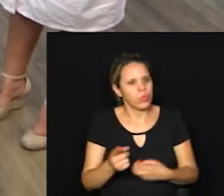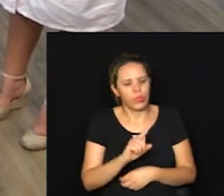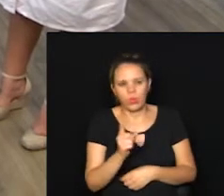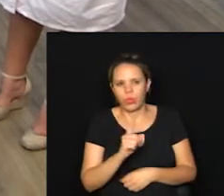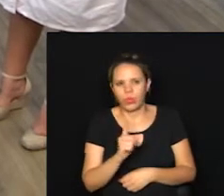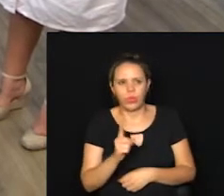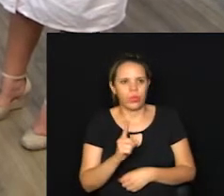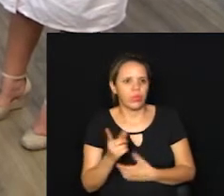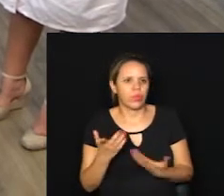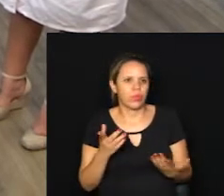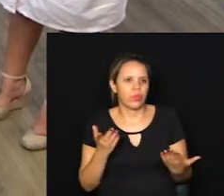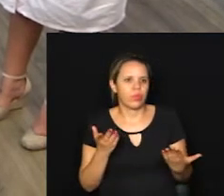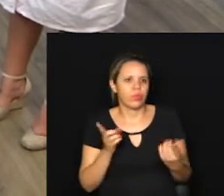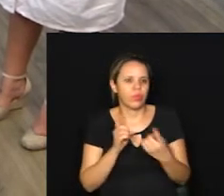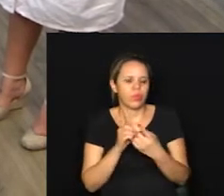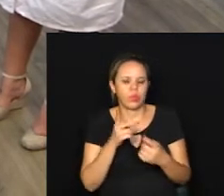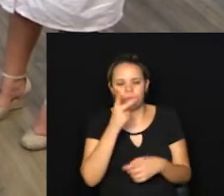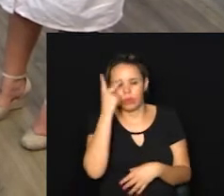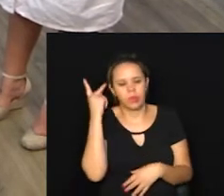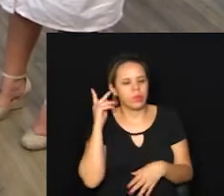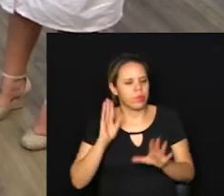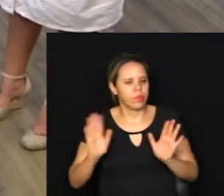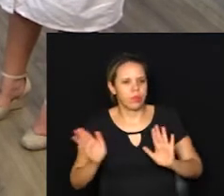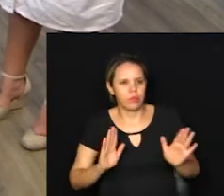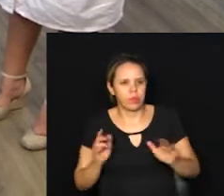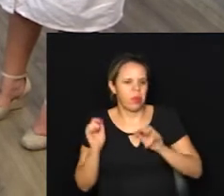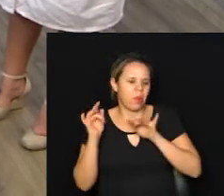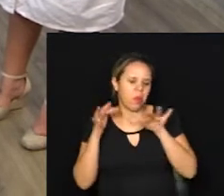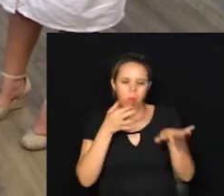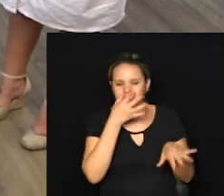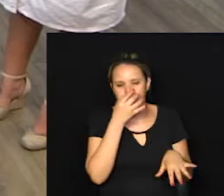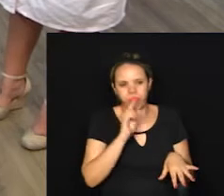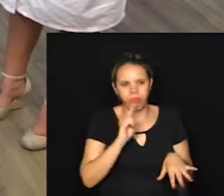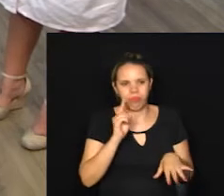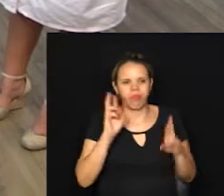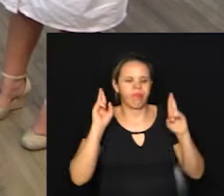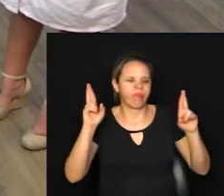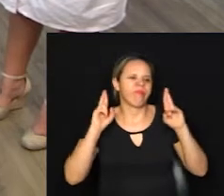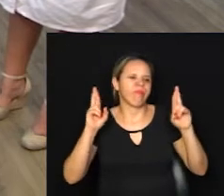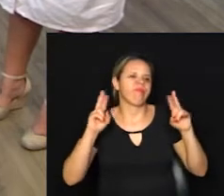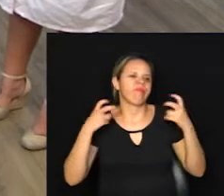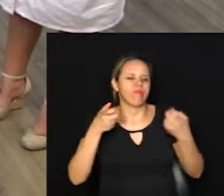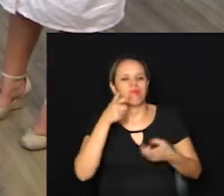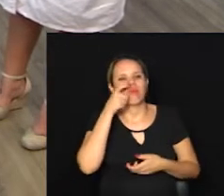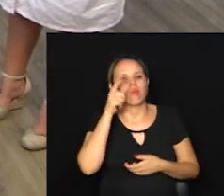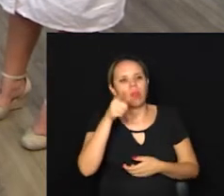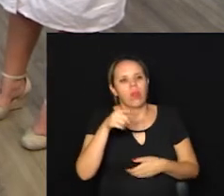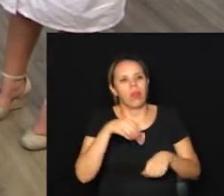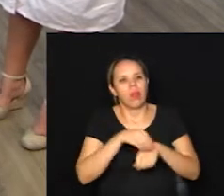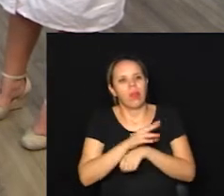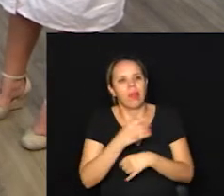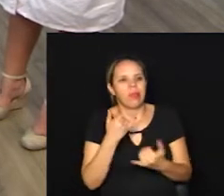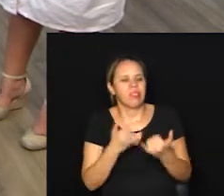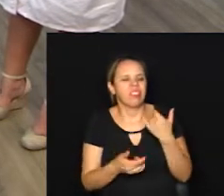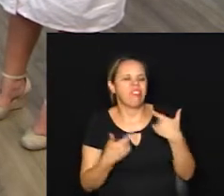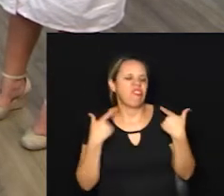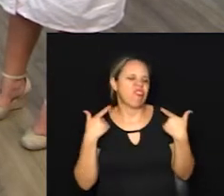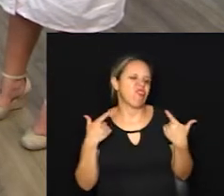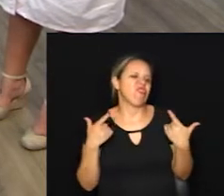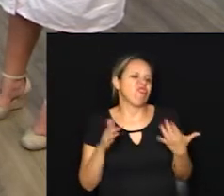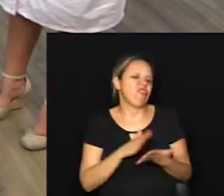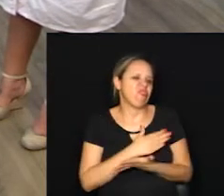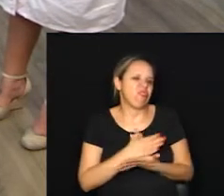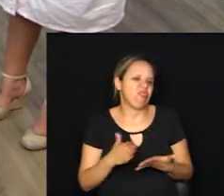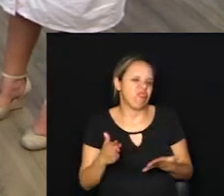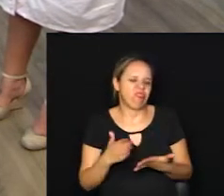não vá recepcionar, não fique em aglomeração com a torcida assistindo. Eu sei que esse recado pode parecer, mas é chato, mas